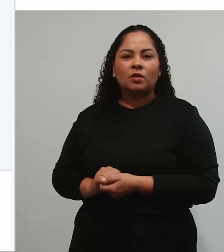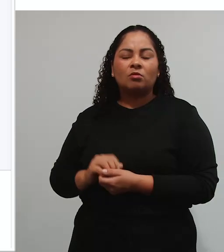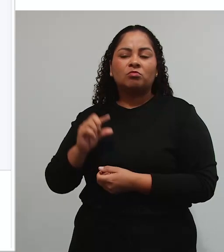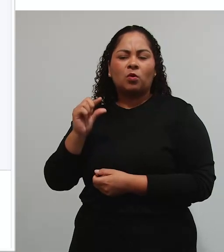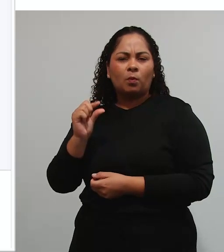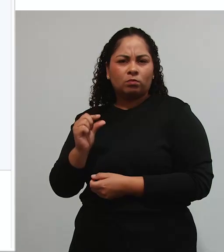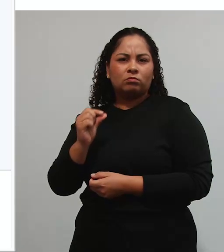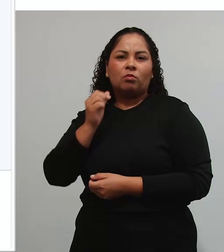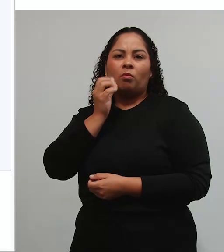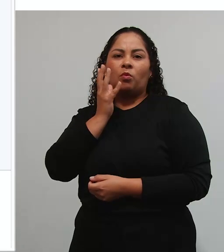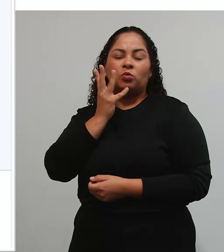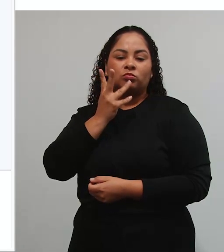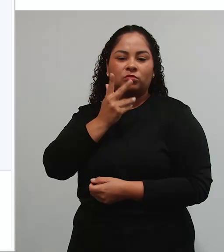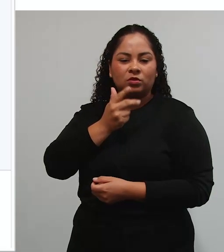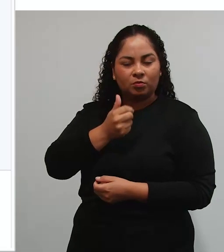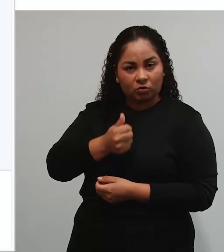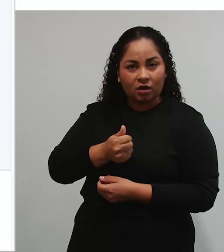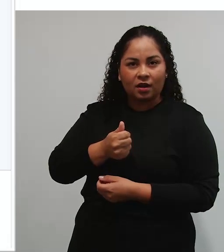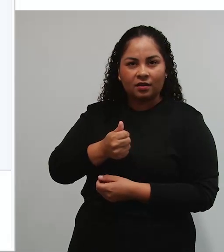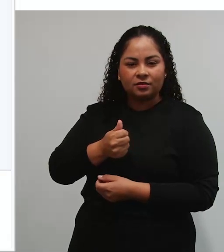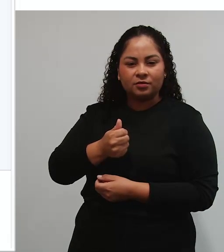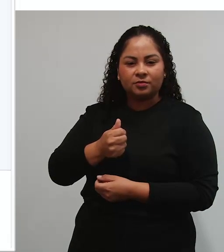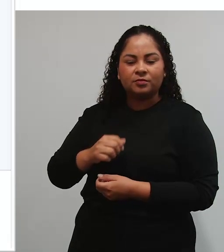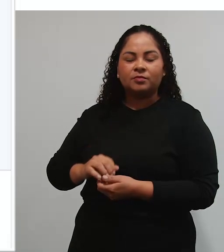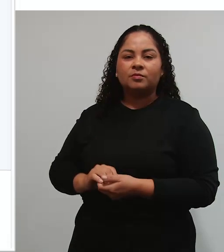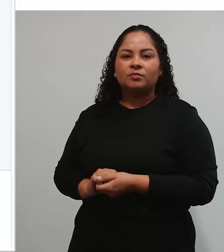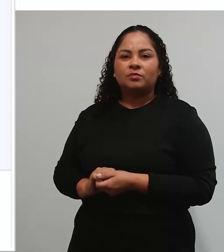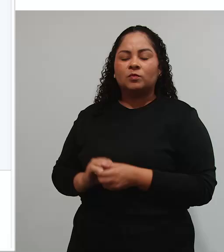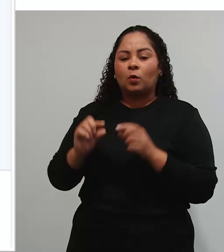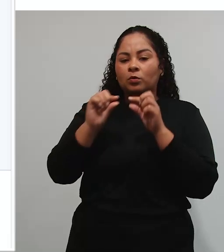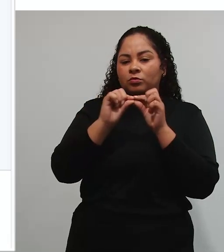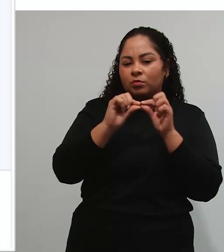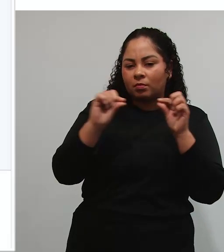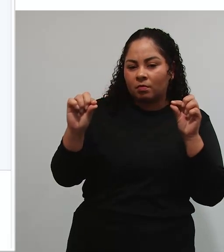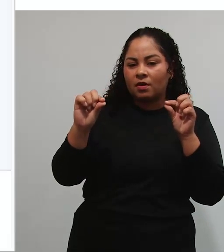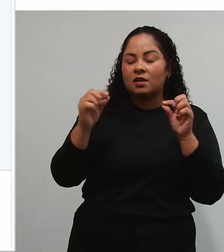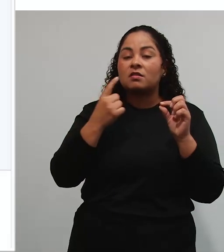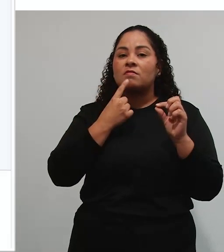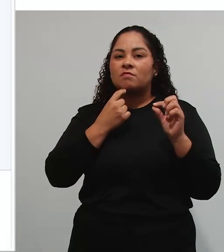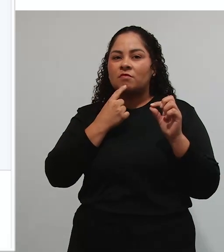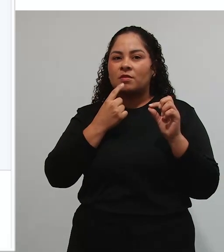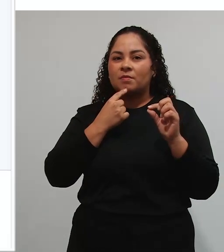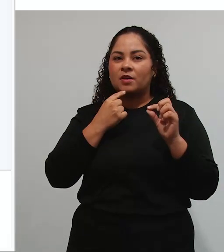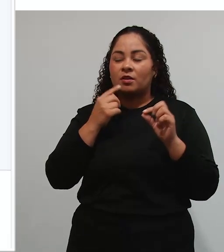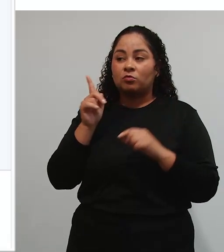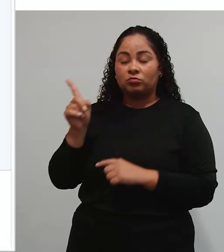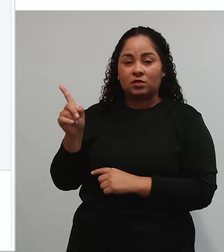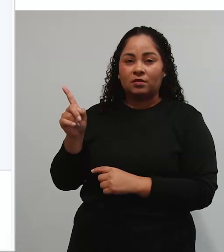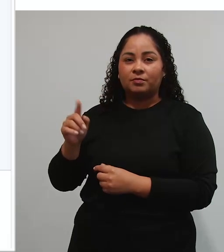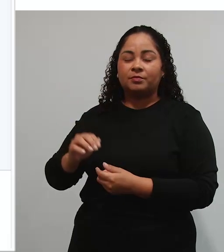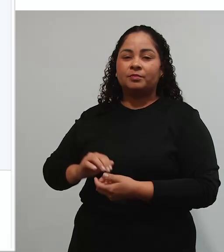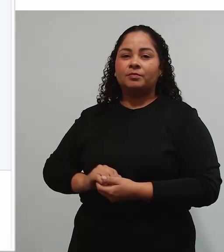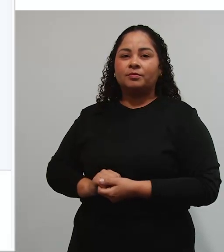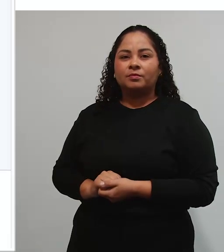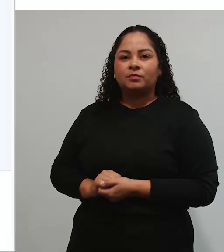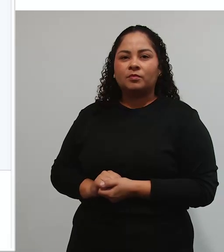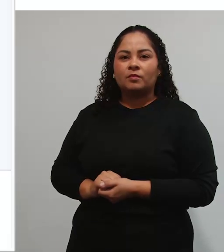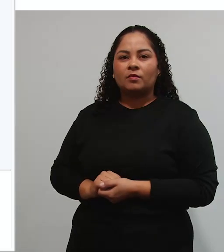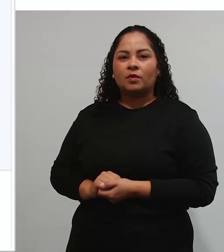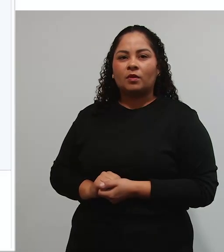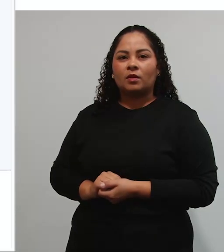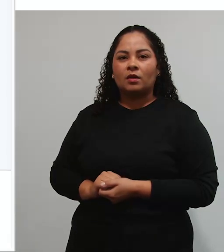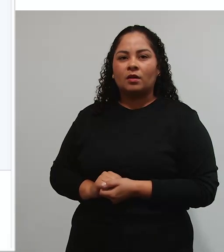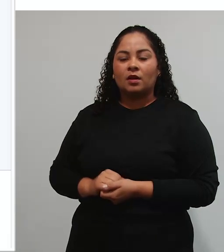educacional. Ela é demorada, vou destacar aqui de vermelho. Ela é demorada, é um processo de coleta de dados no qual o pesquisador